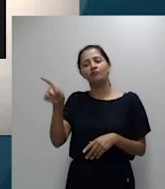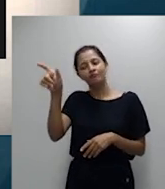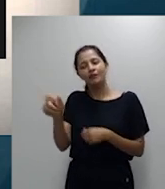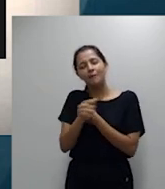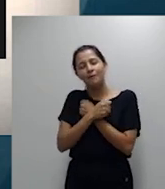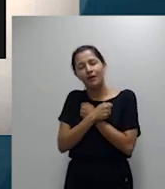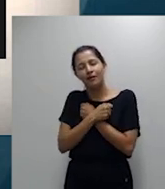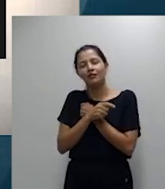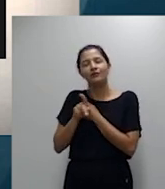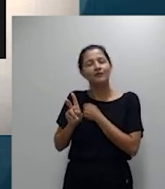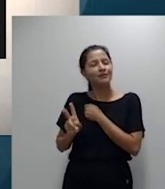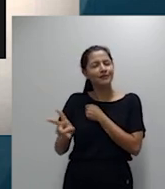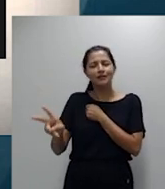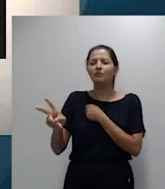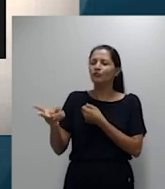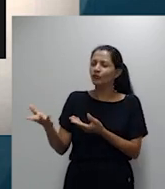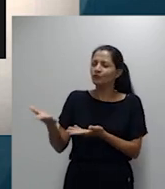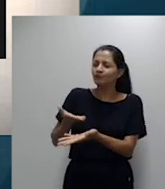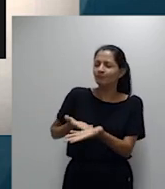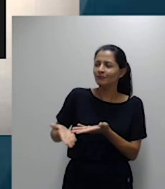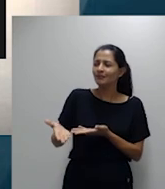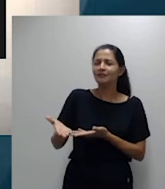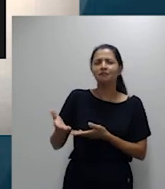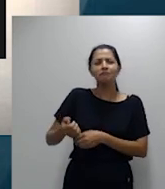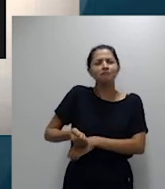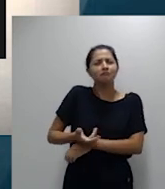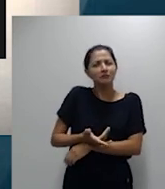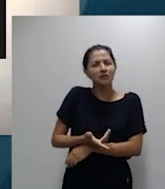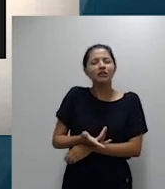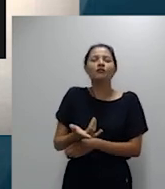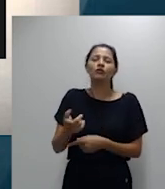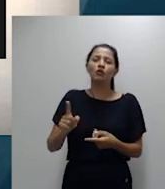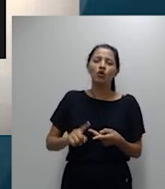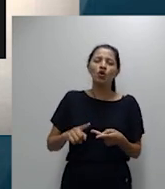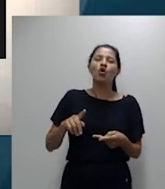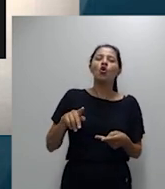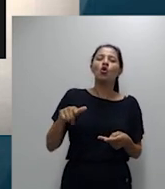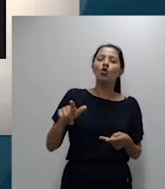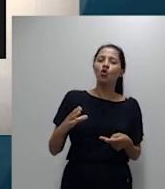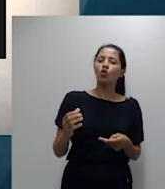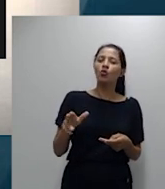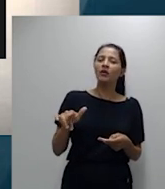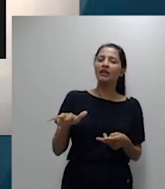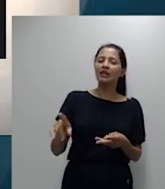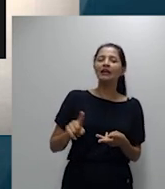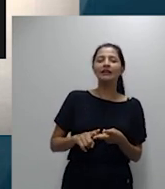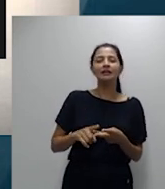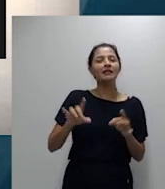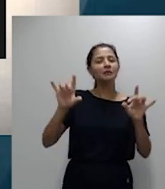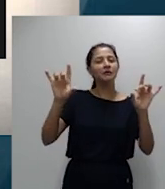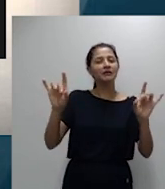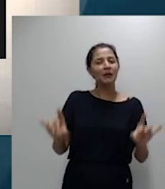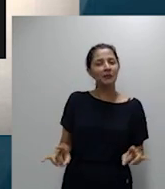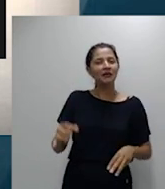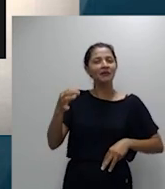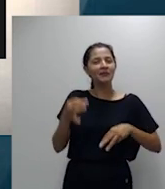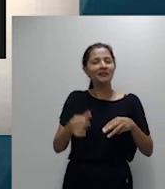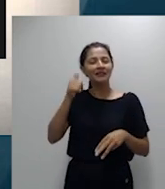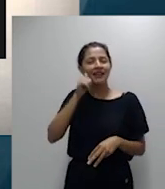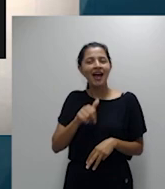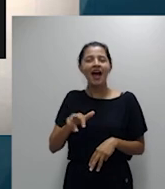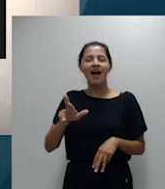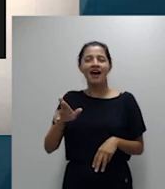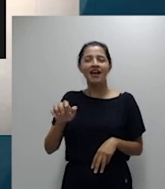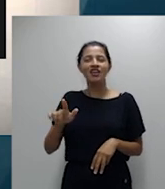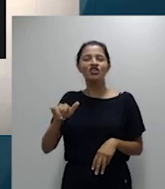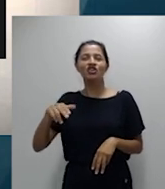sempre muito atencioso muito afetiva me discutindo também especialmente a nossa querida Vanessa Regina Della Costa né